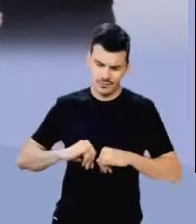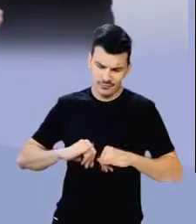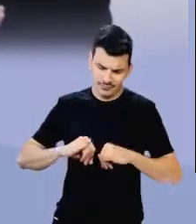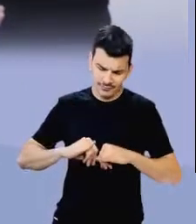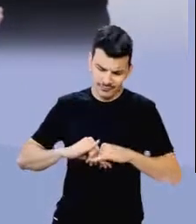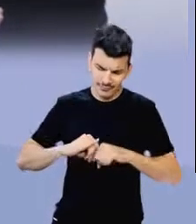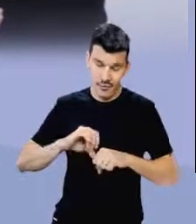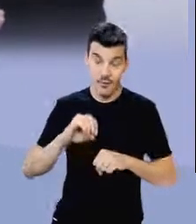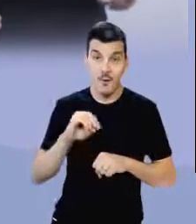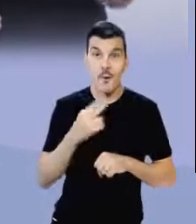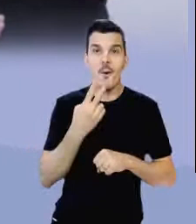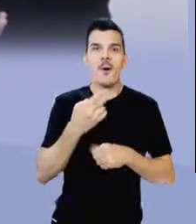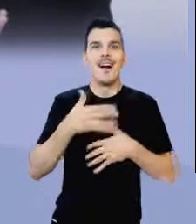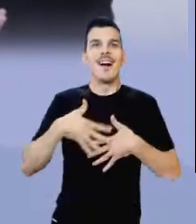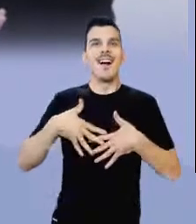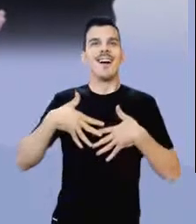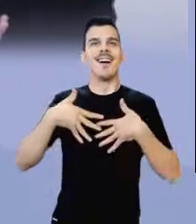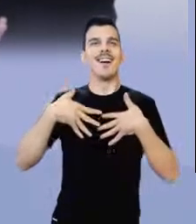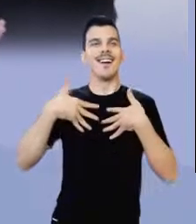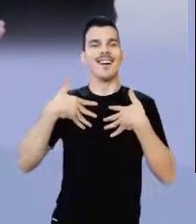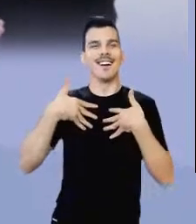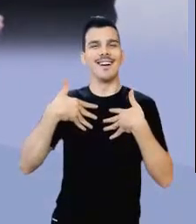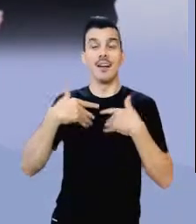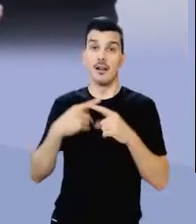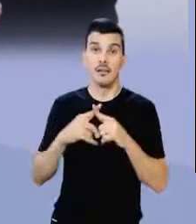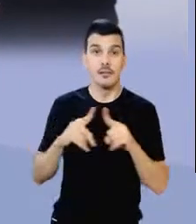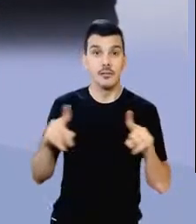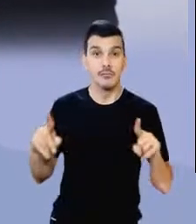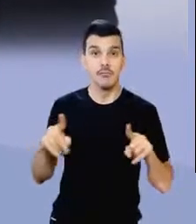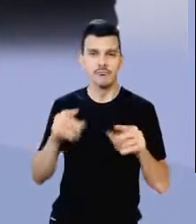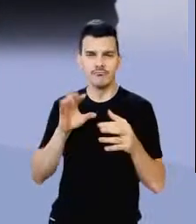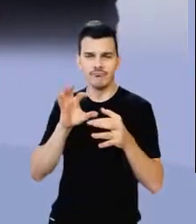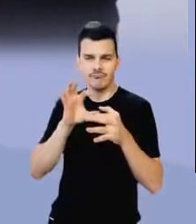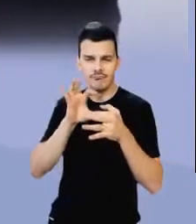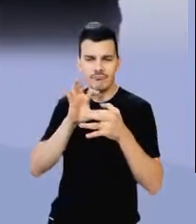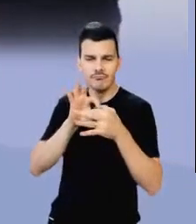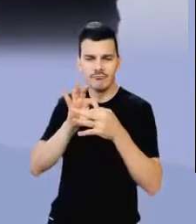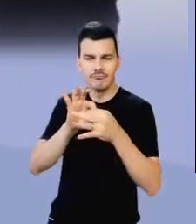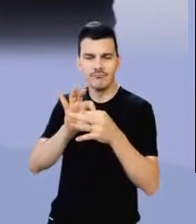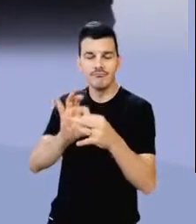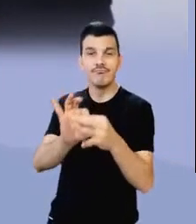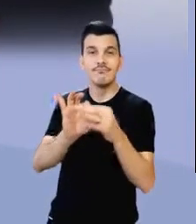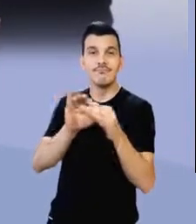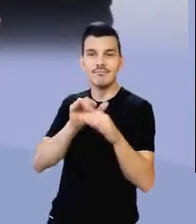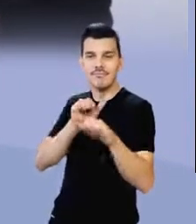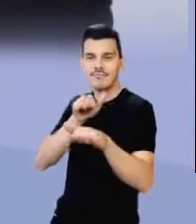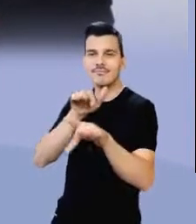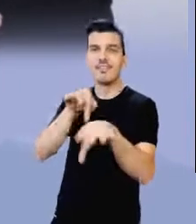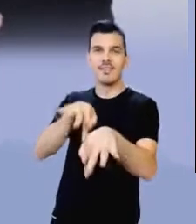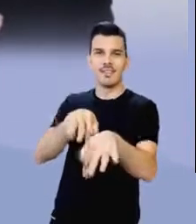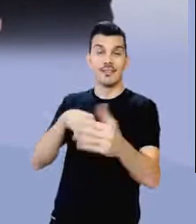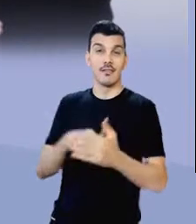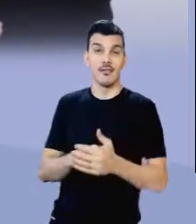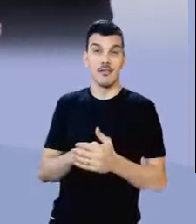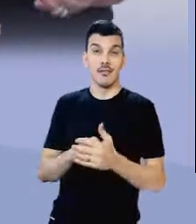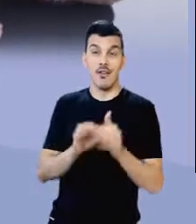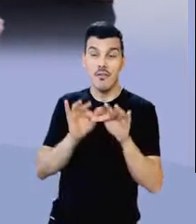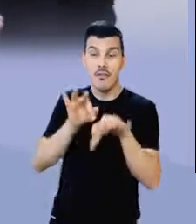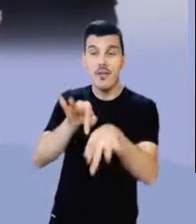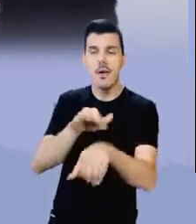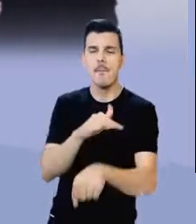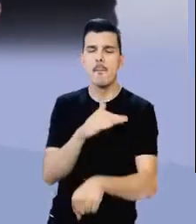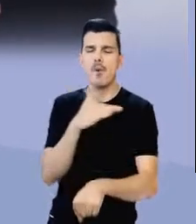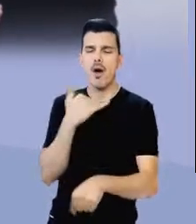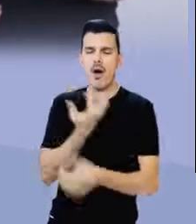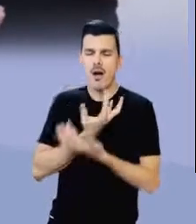sofrimento ou à grande alegria, mas estão direcionados ao fim, ou seja, à